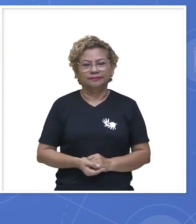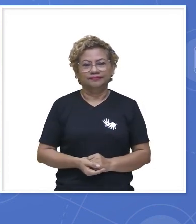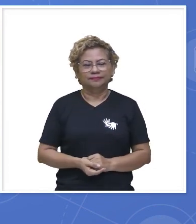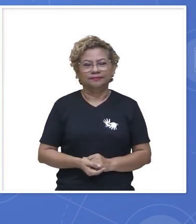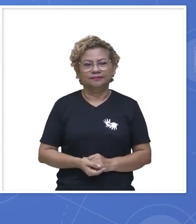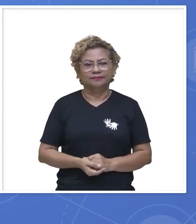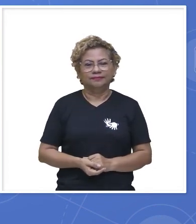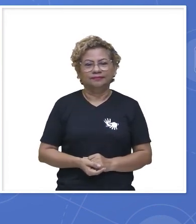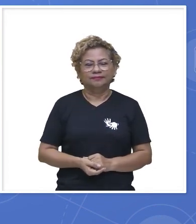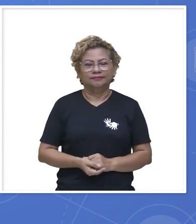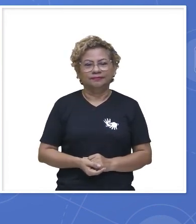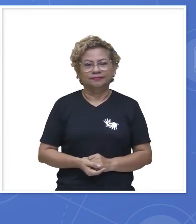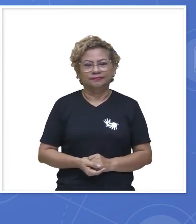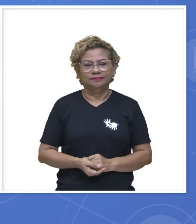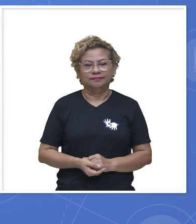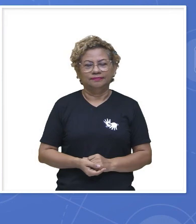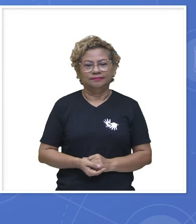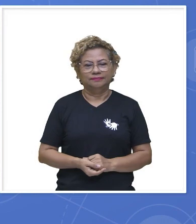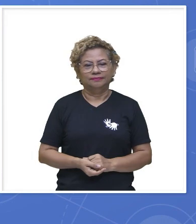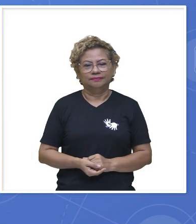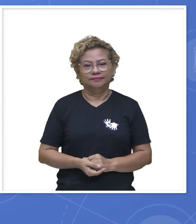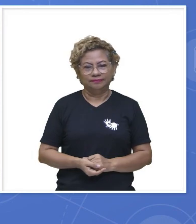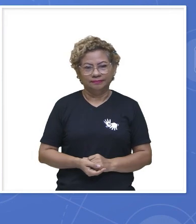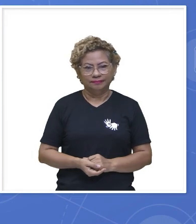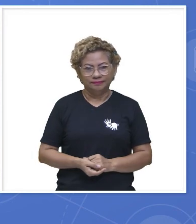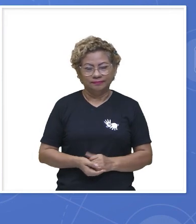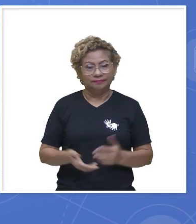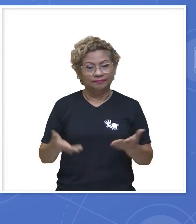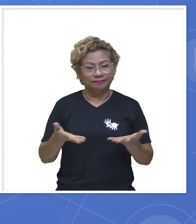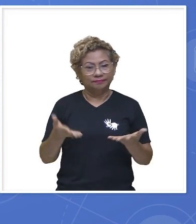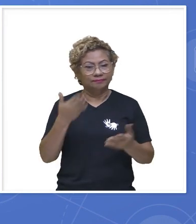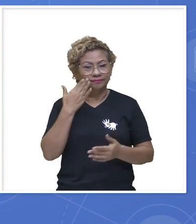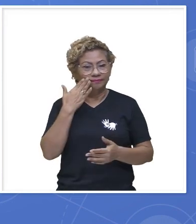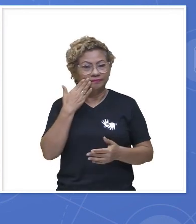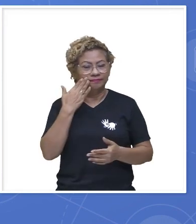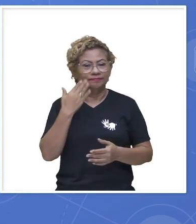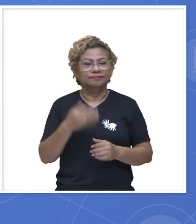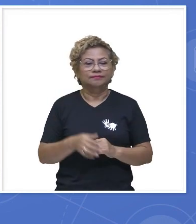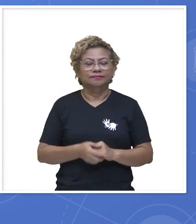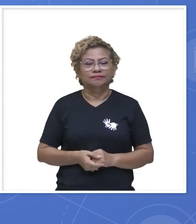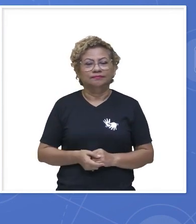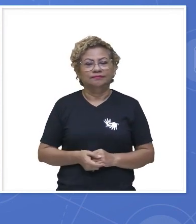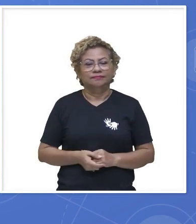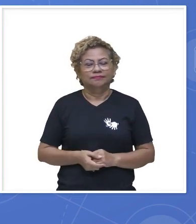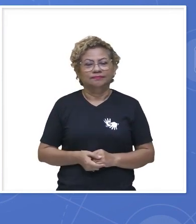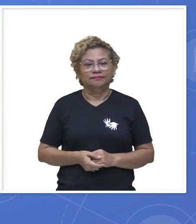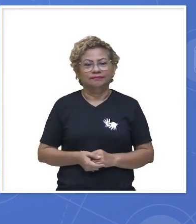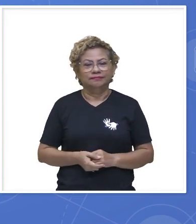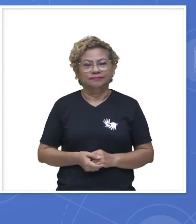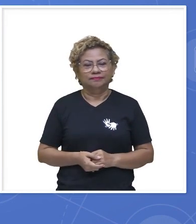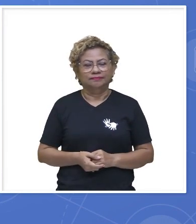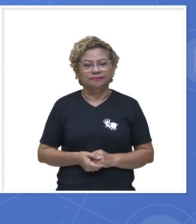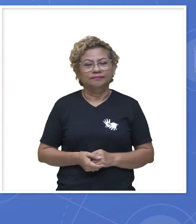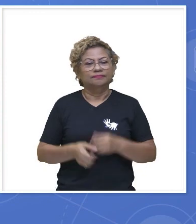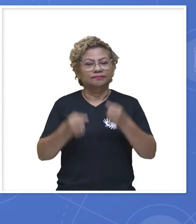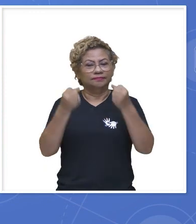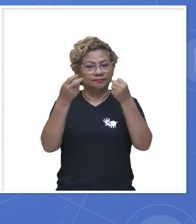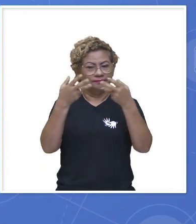vai ser o 6. Por quê? Porque ficaram 3 valores para esse lado e 3 valores para o outro lado. Então,